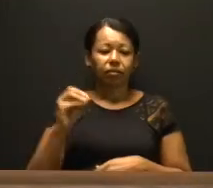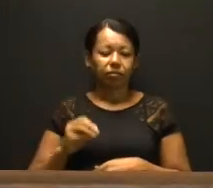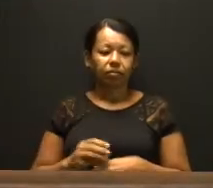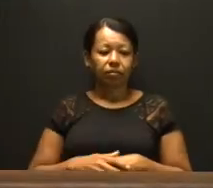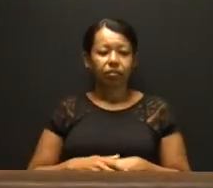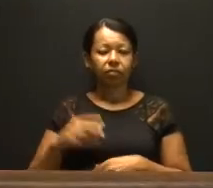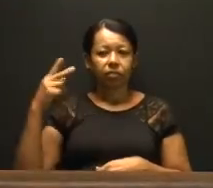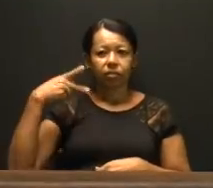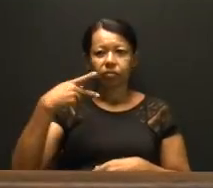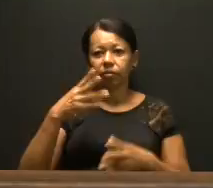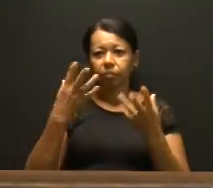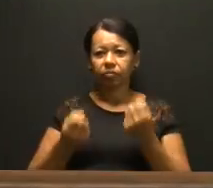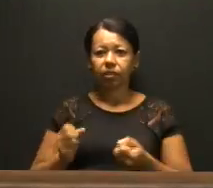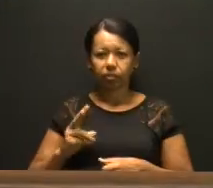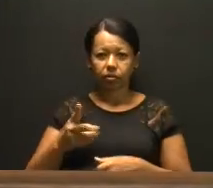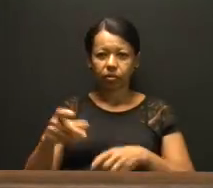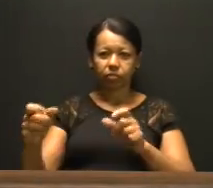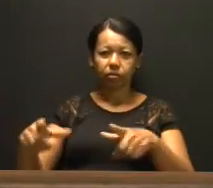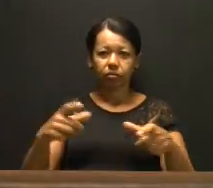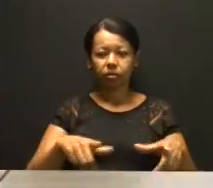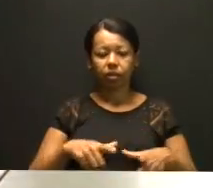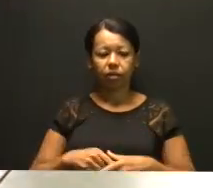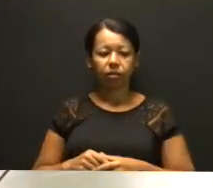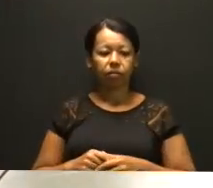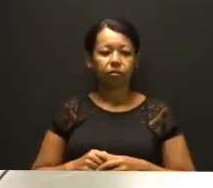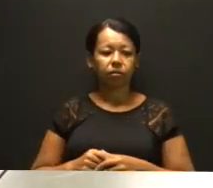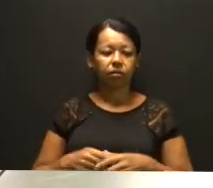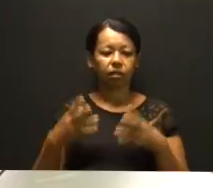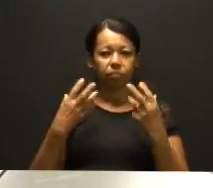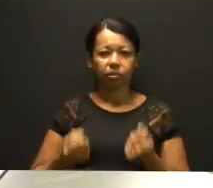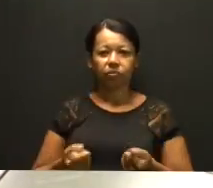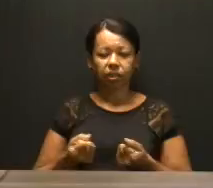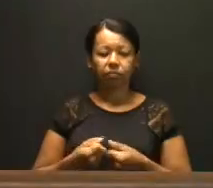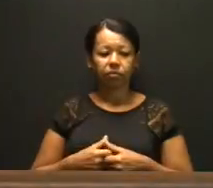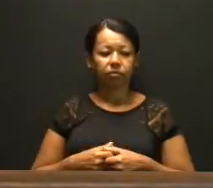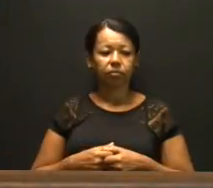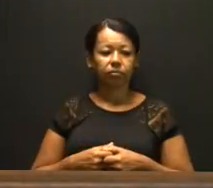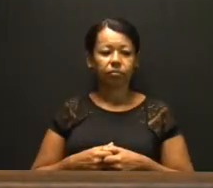Os vereadores que forem pela aprovação permaneçam como se encontram. Aprovado.